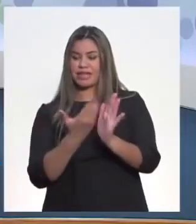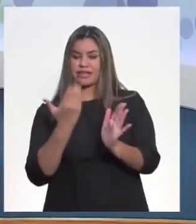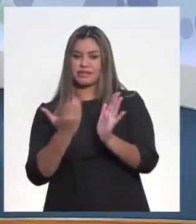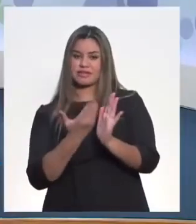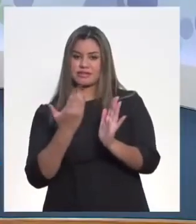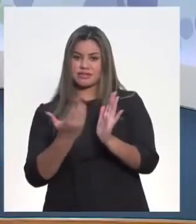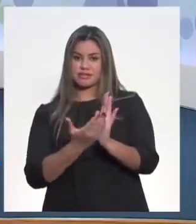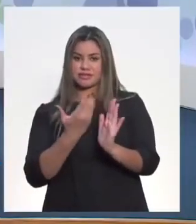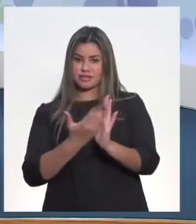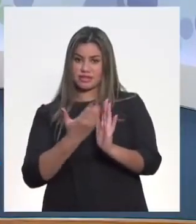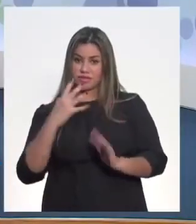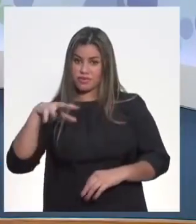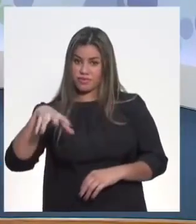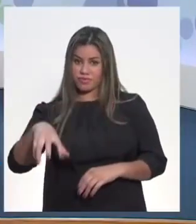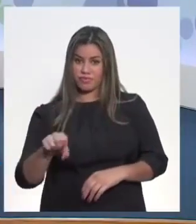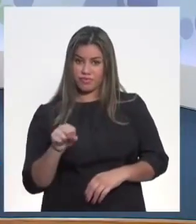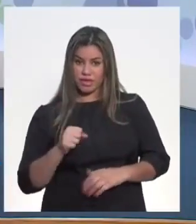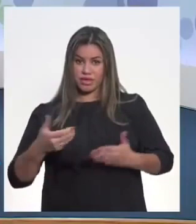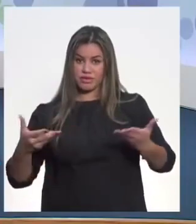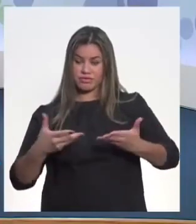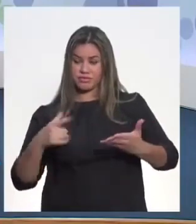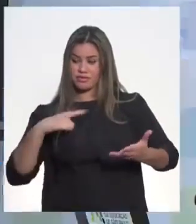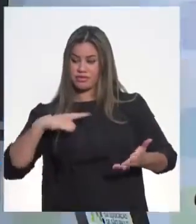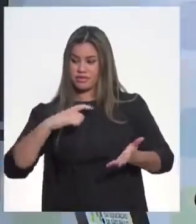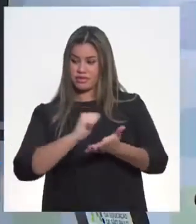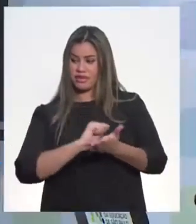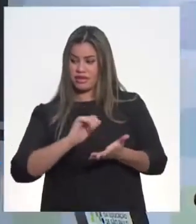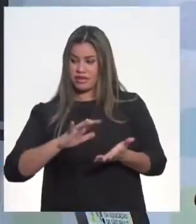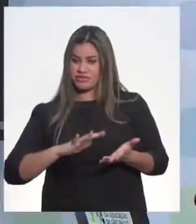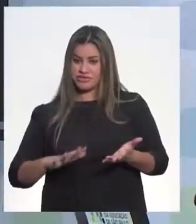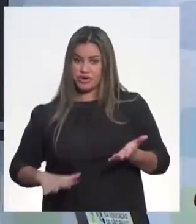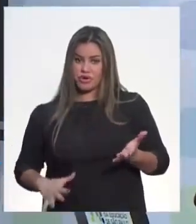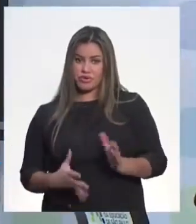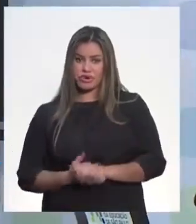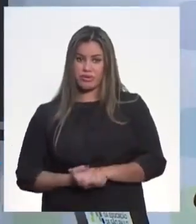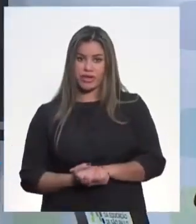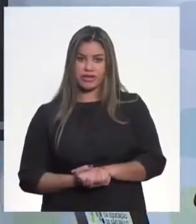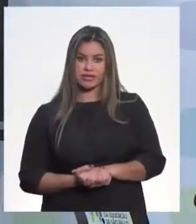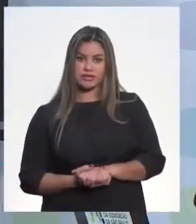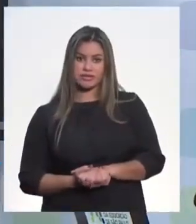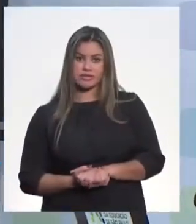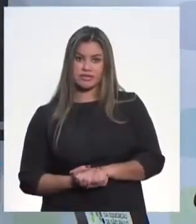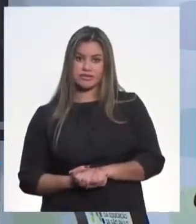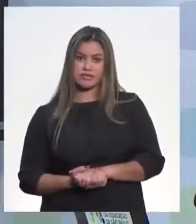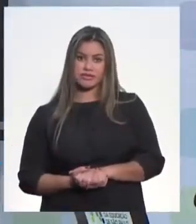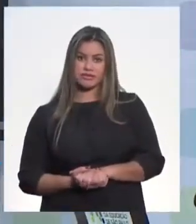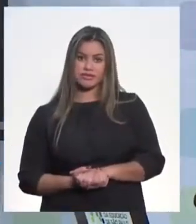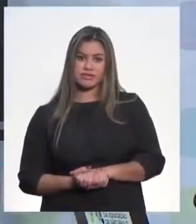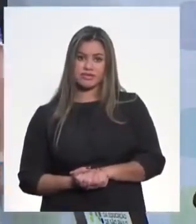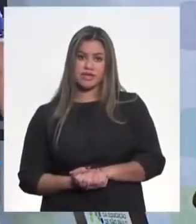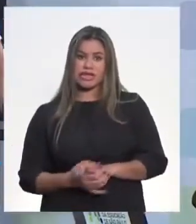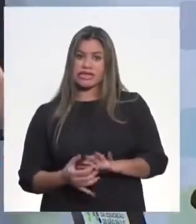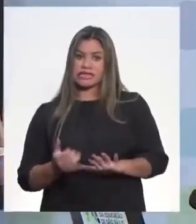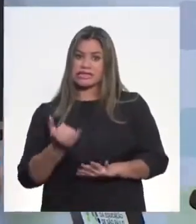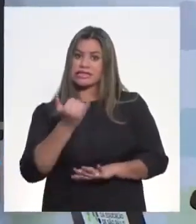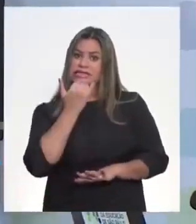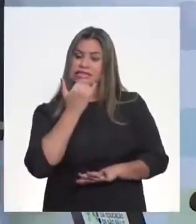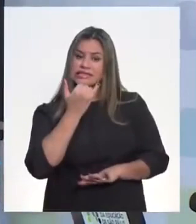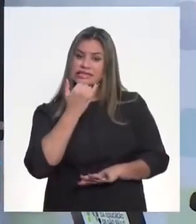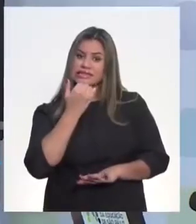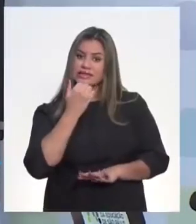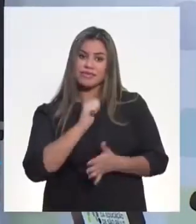gente vai começar com uma atividade. Essa atividade que vai aparecer para vocês... mentira, não é atividade ainda não, olha